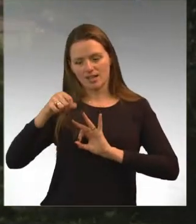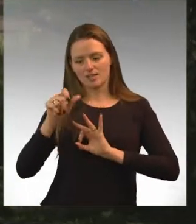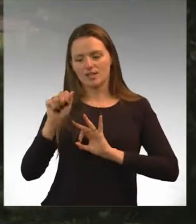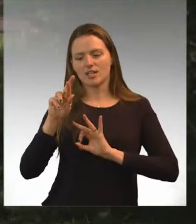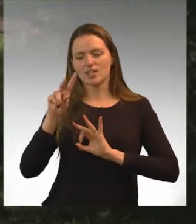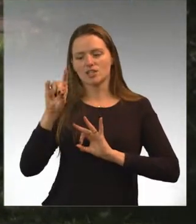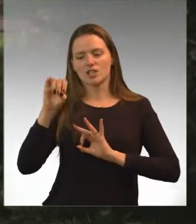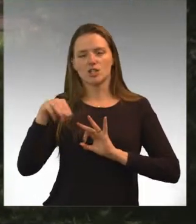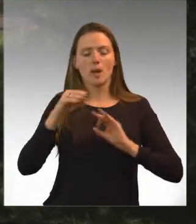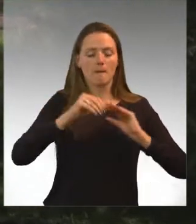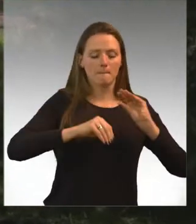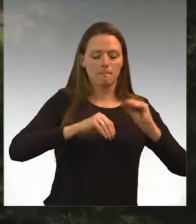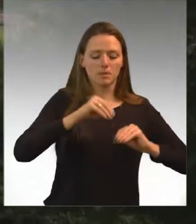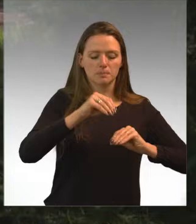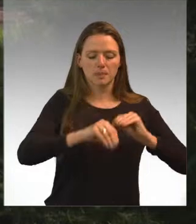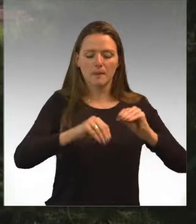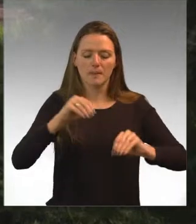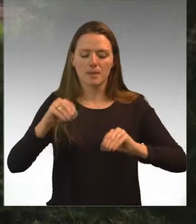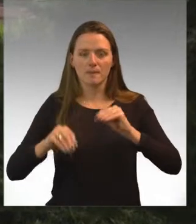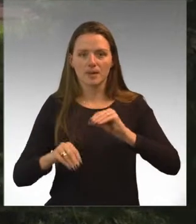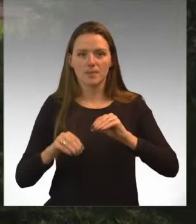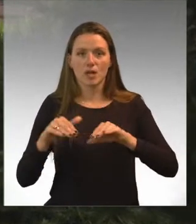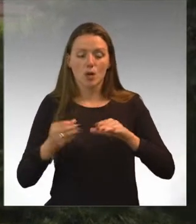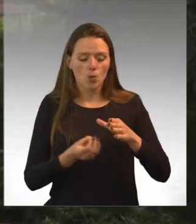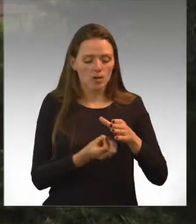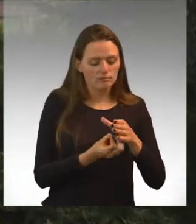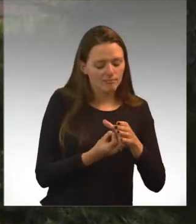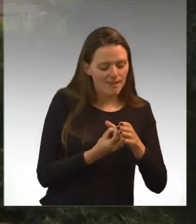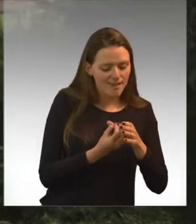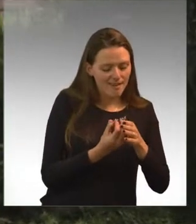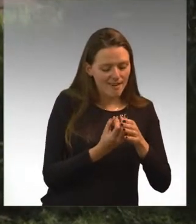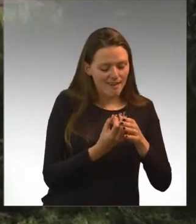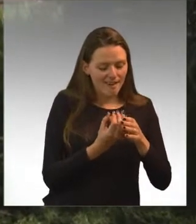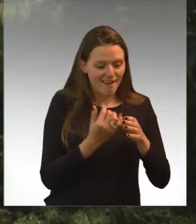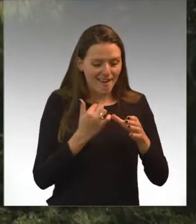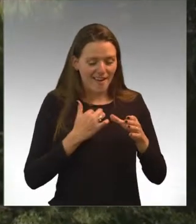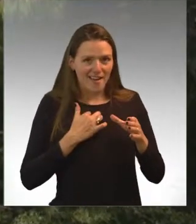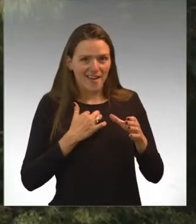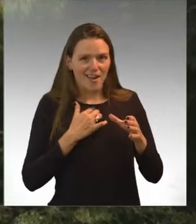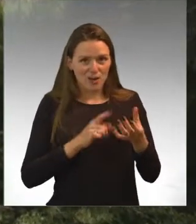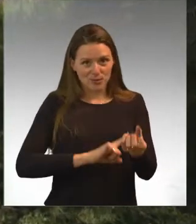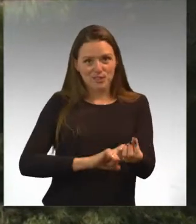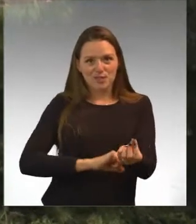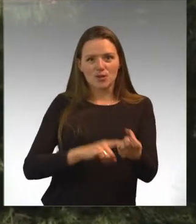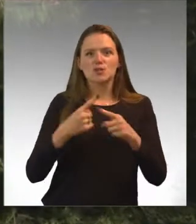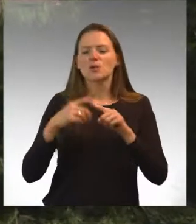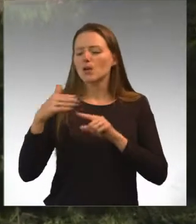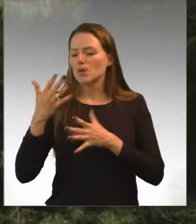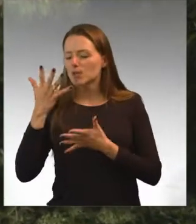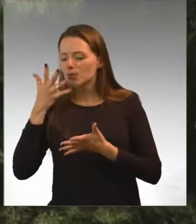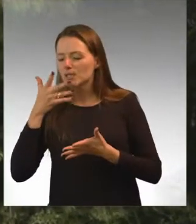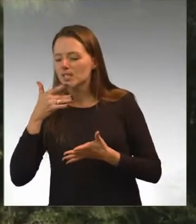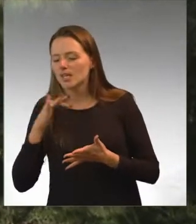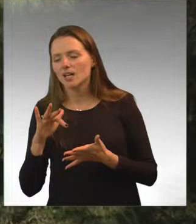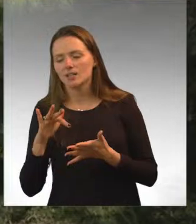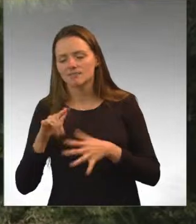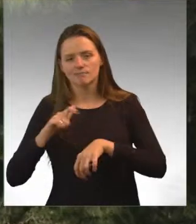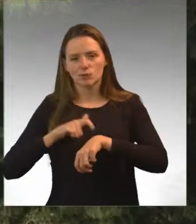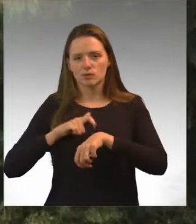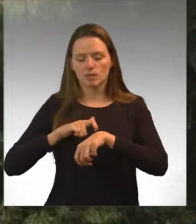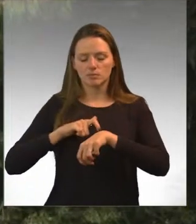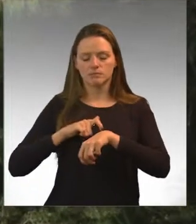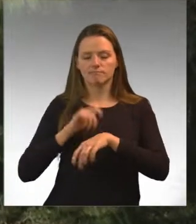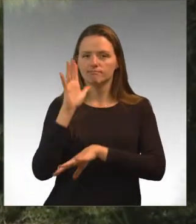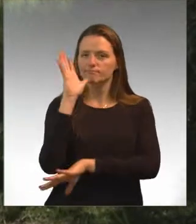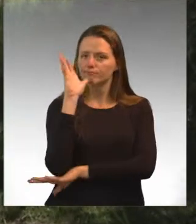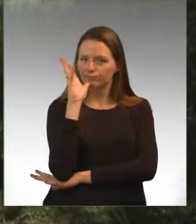plantava as coisas e não nascia, eu ficava aflito, porque quando você é criança, o tempo passa muito devagar, né?